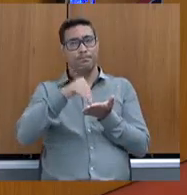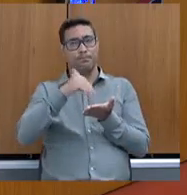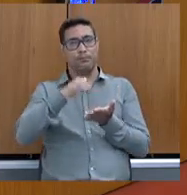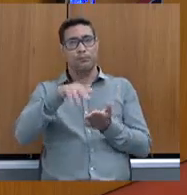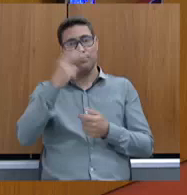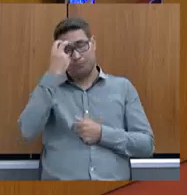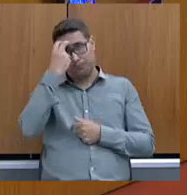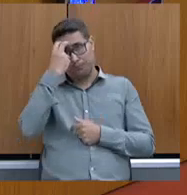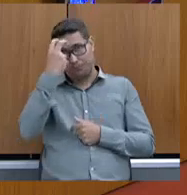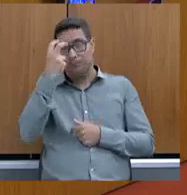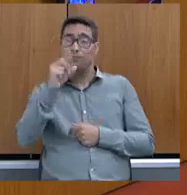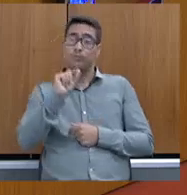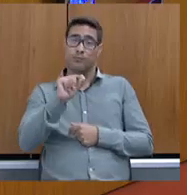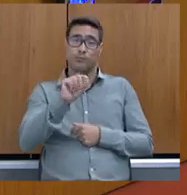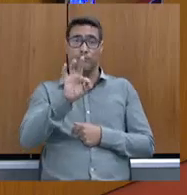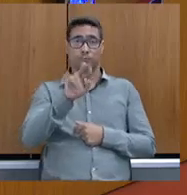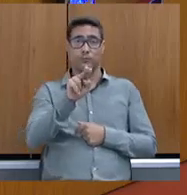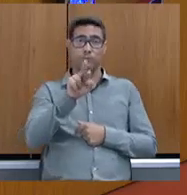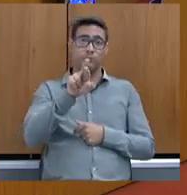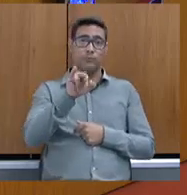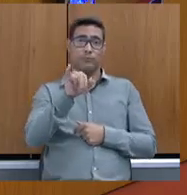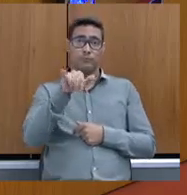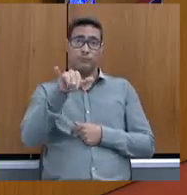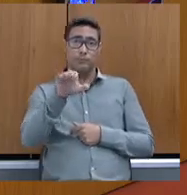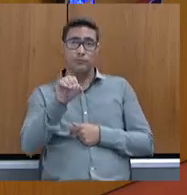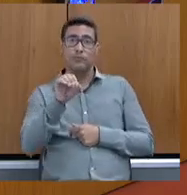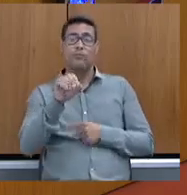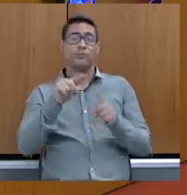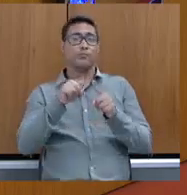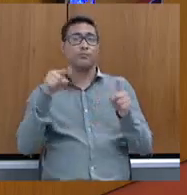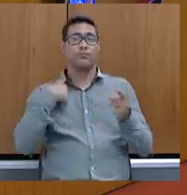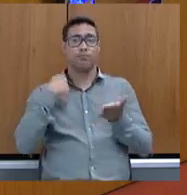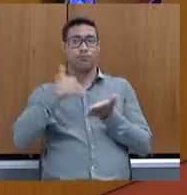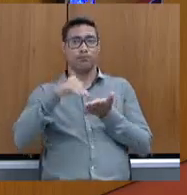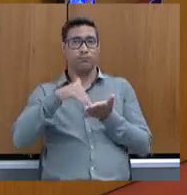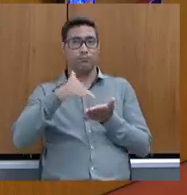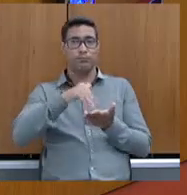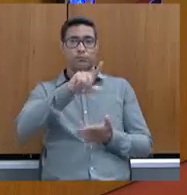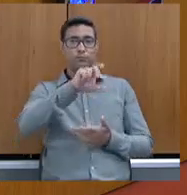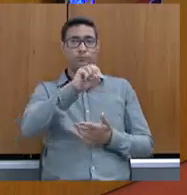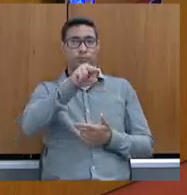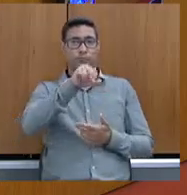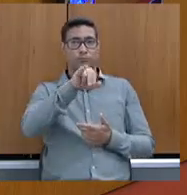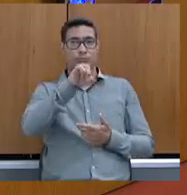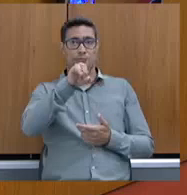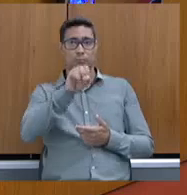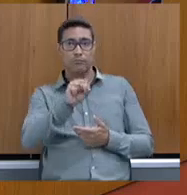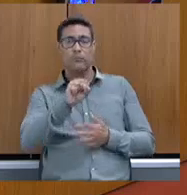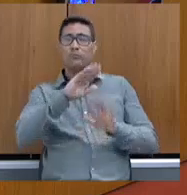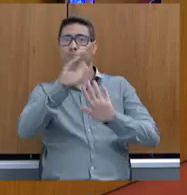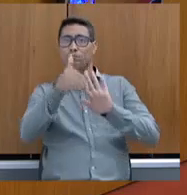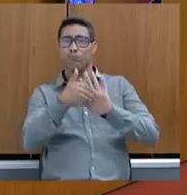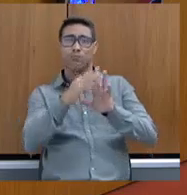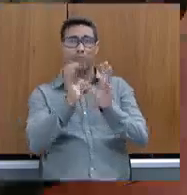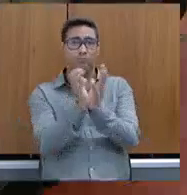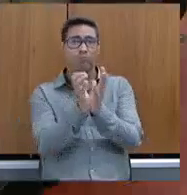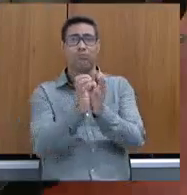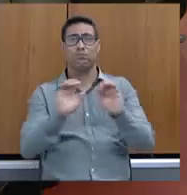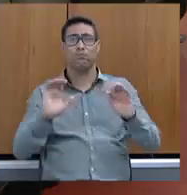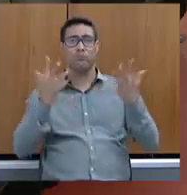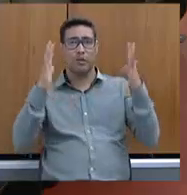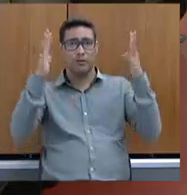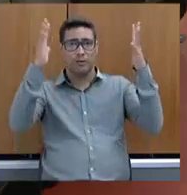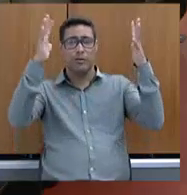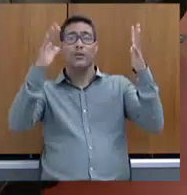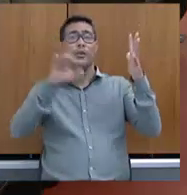Cultura e turismo e eu quero através do secretário Leônidas né e através de toda essa equipe maravilhosa dessa secretaria